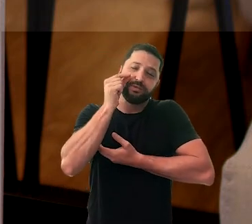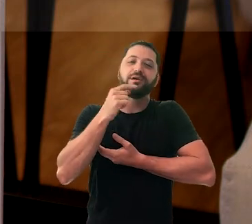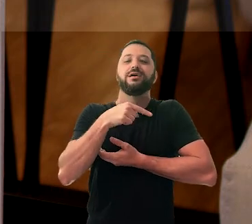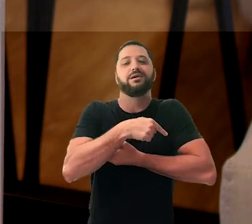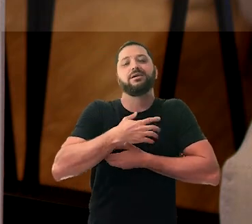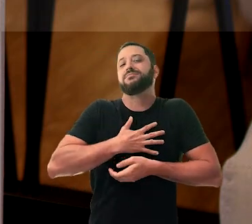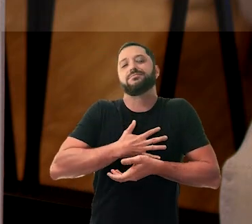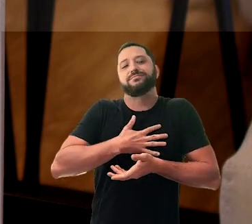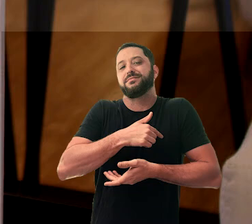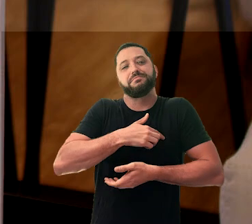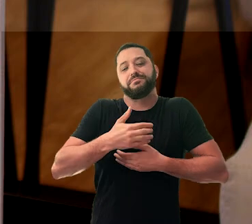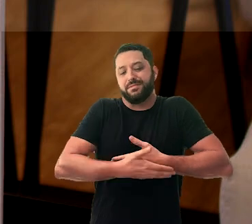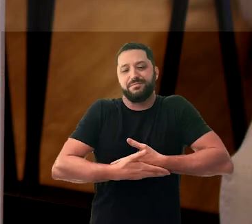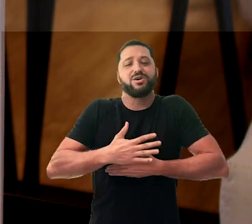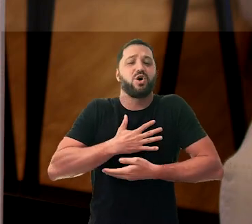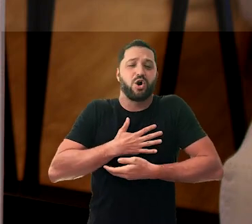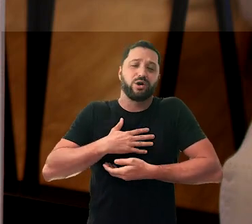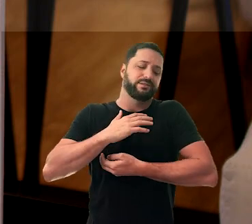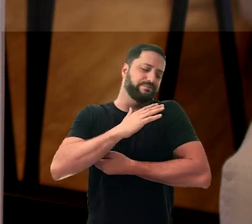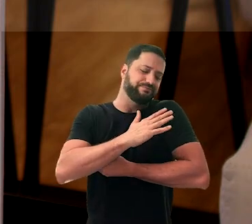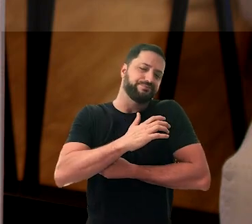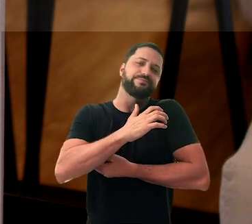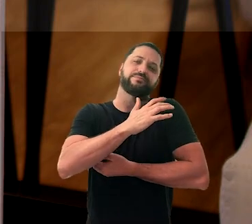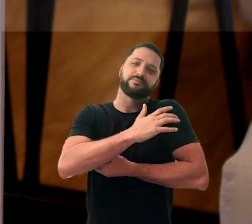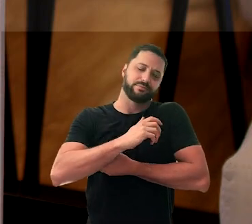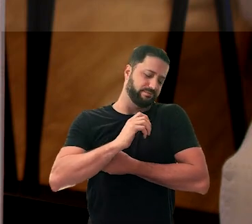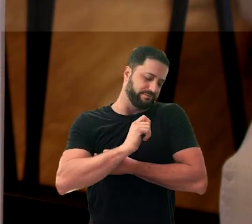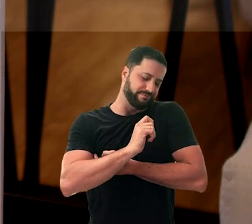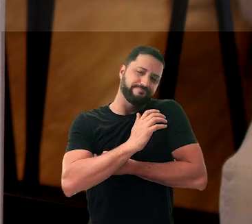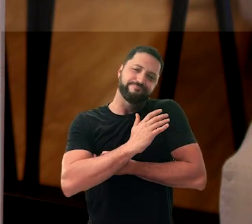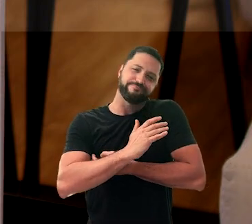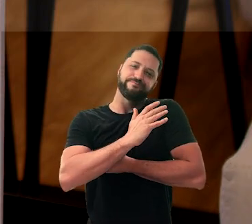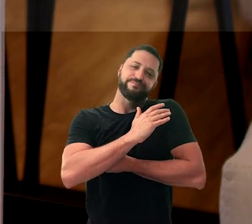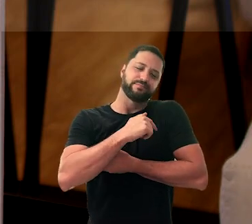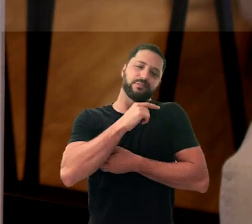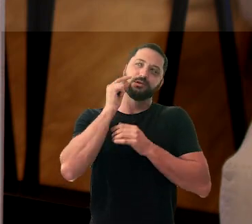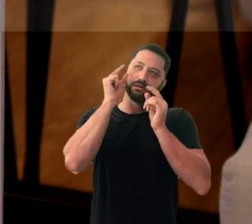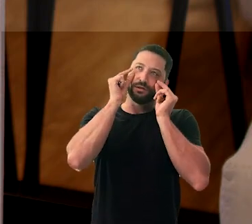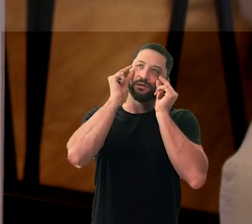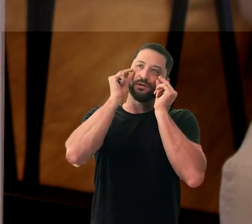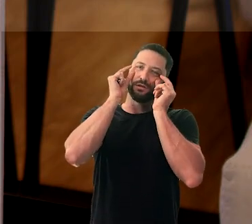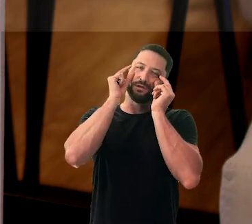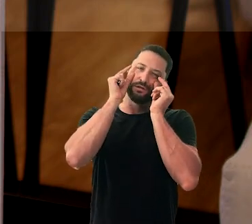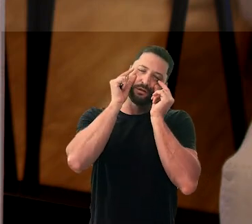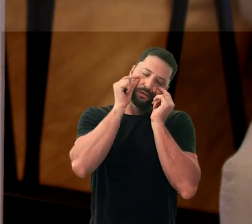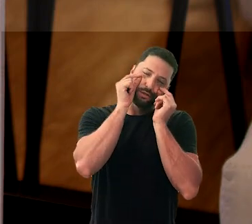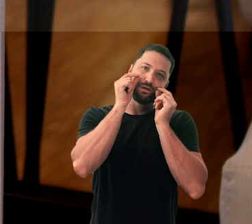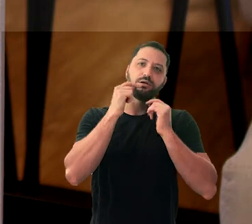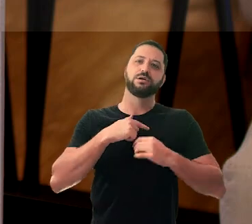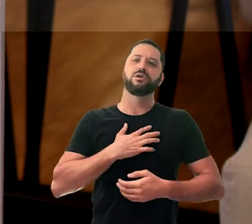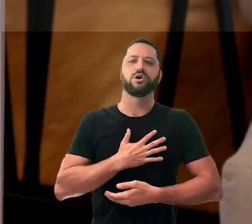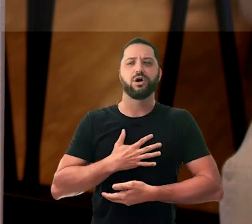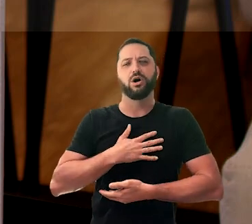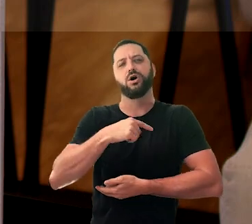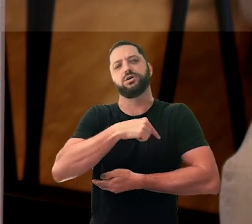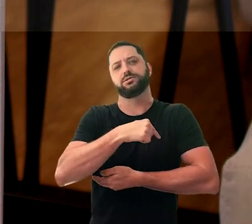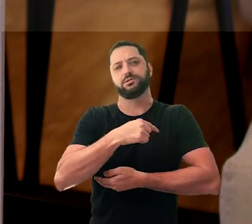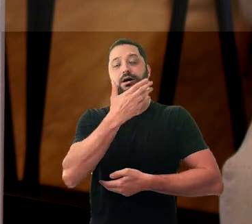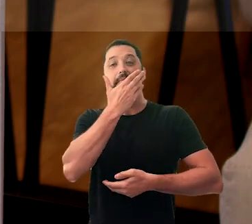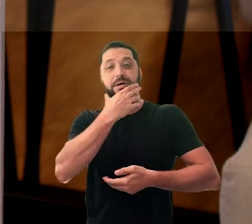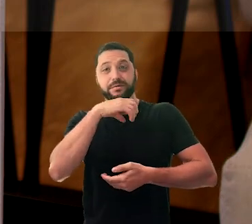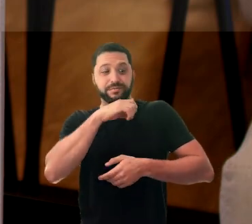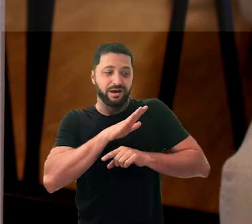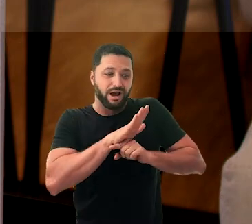né? De ter uma despedida, de ter um afago, de ter um carinho, né? E ajudar, né? De ter uma ajuda dos pais